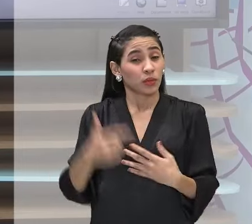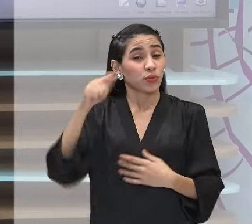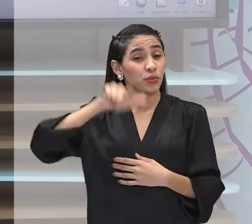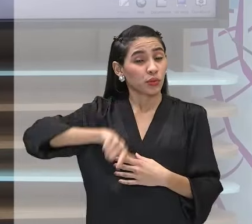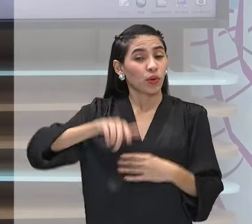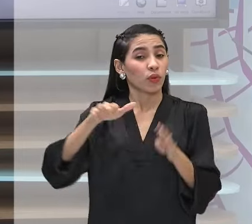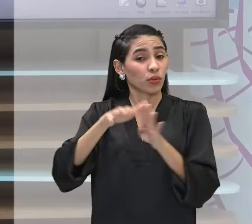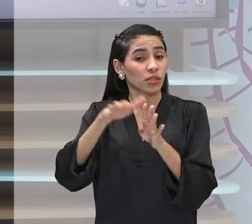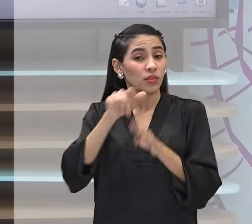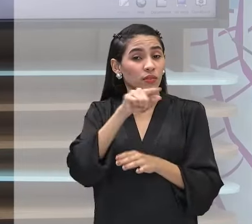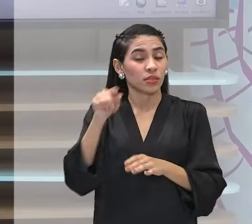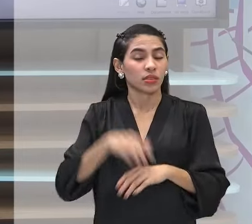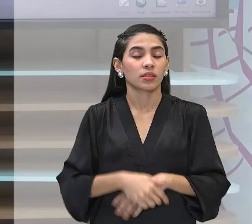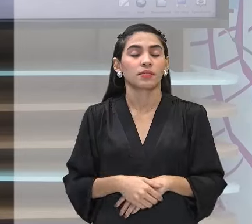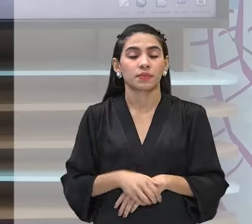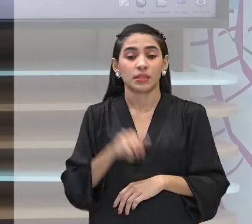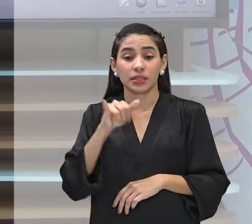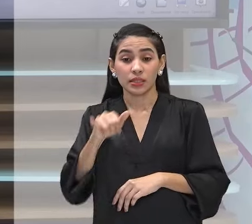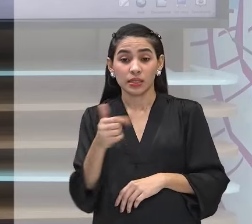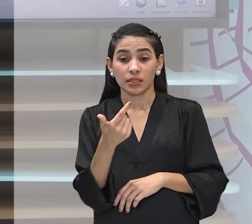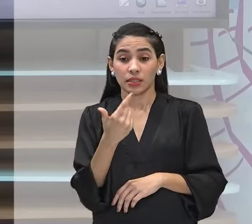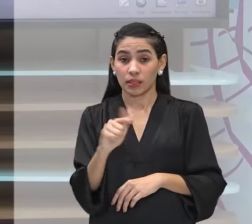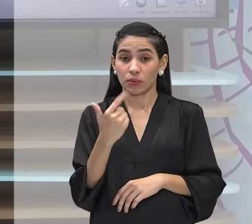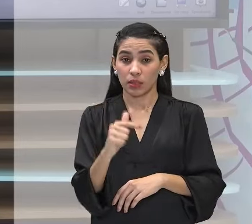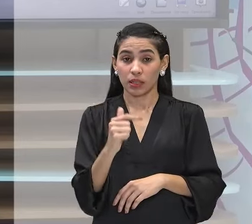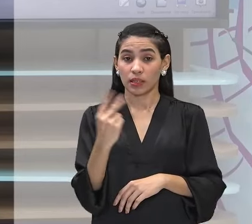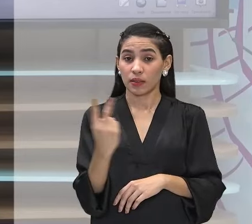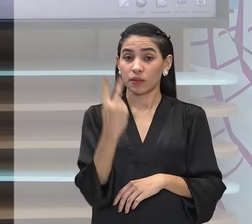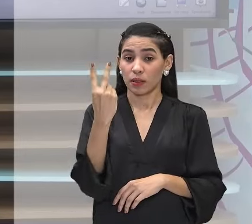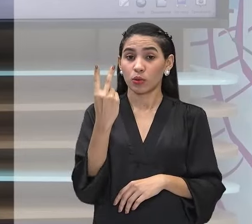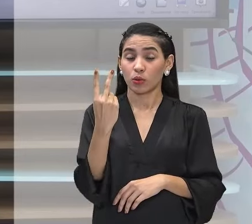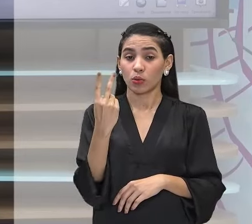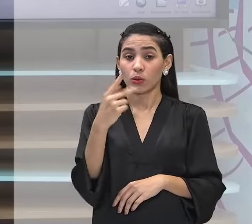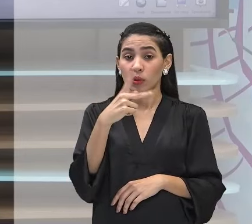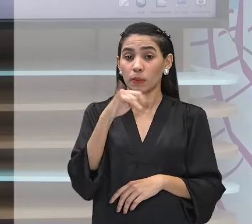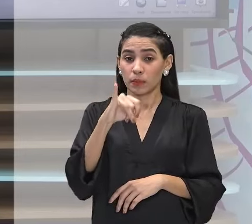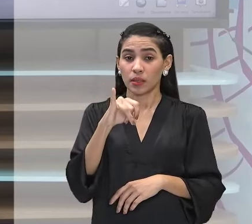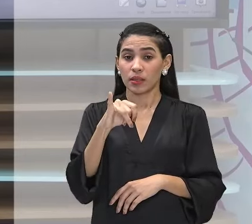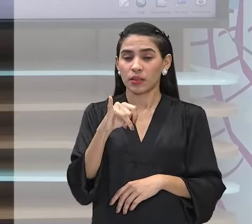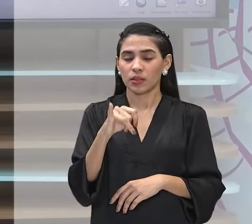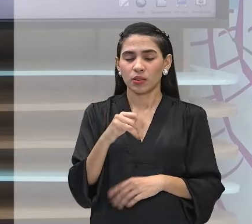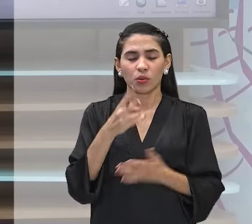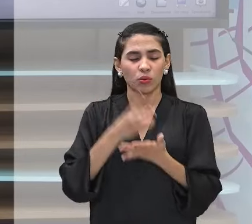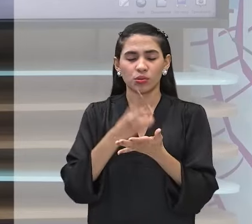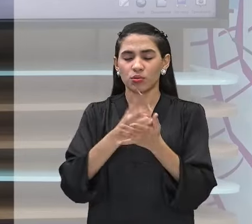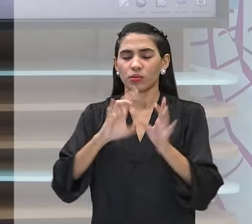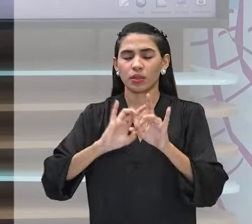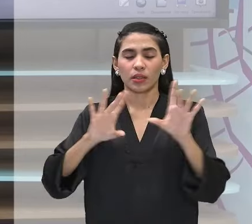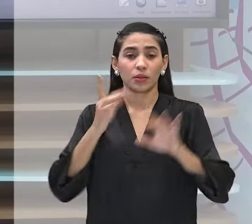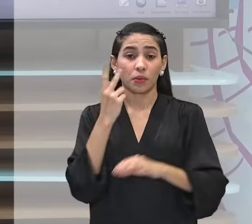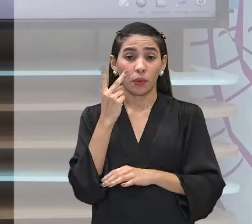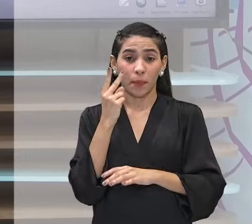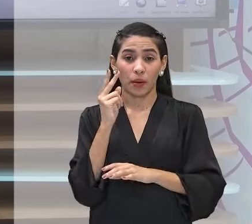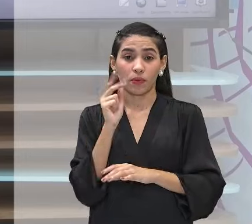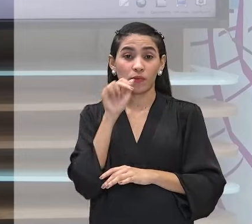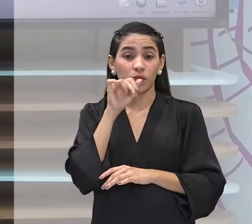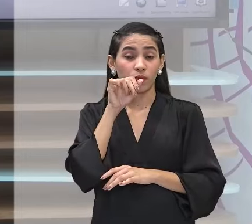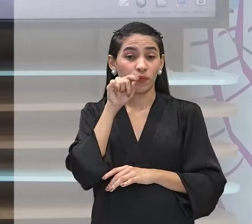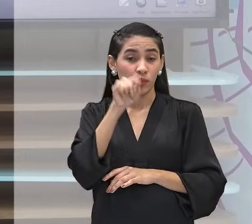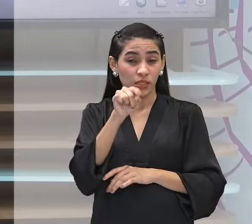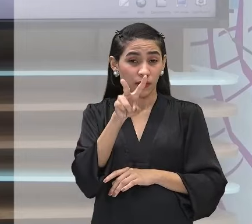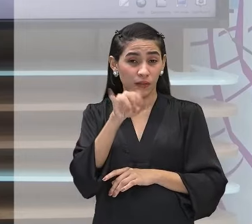anteriormente quando não foi não for dado Não mexa Trabalhe com pi você só vai mexer no